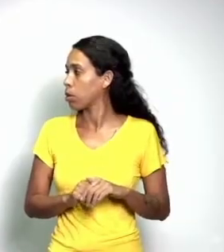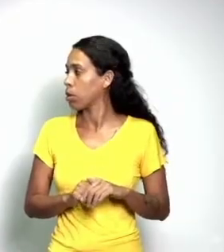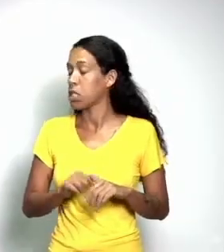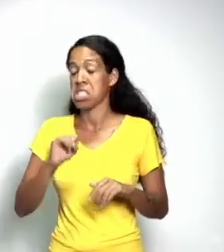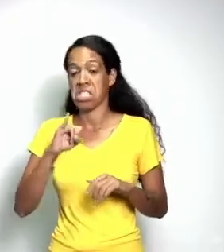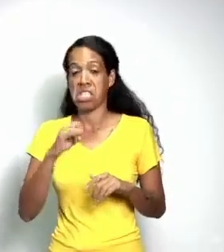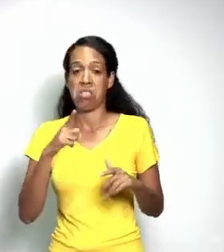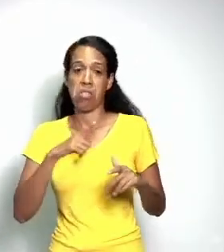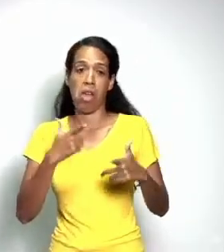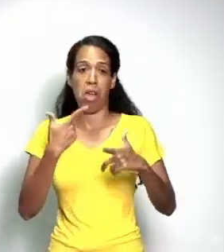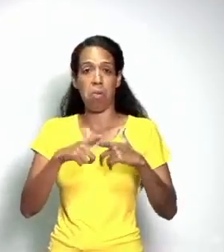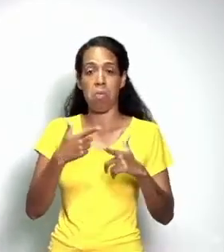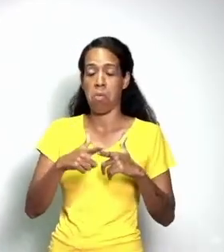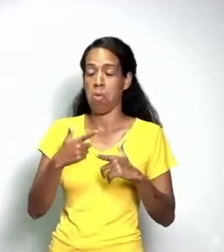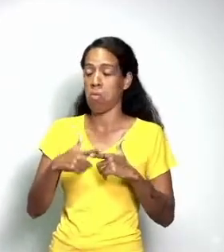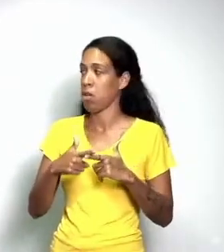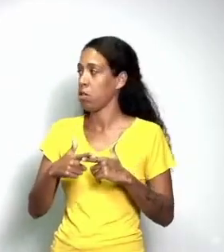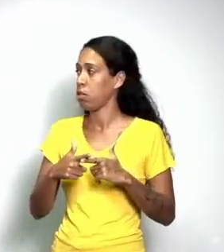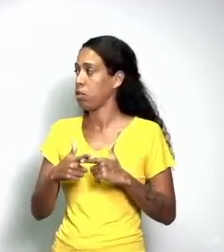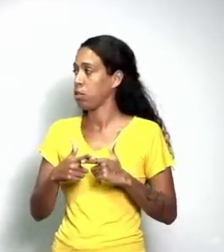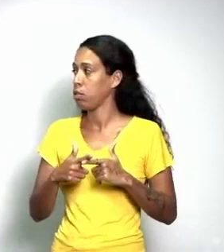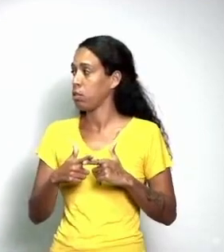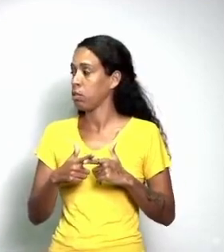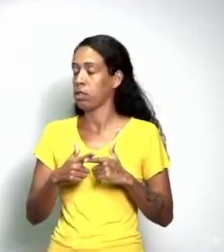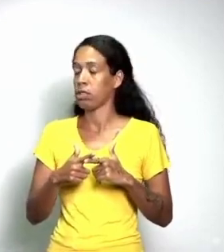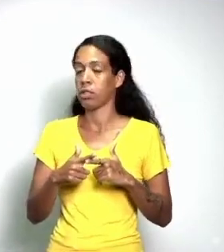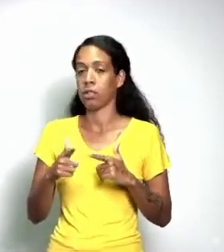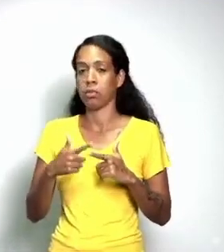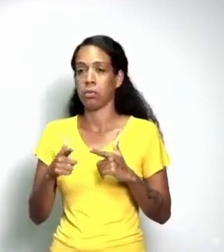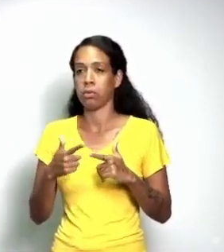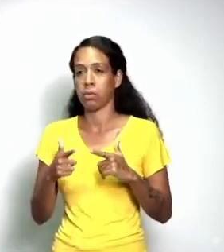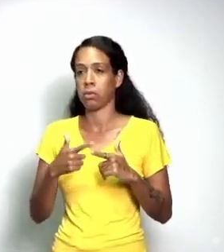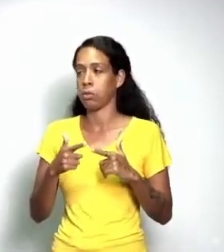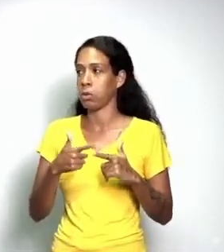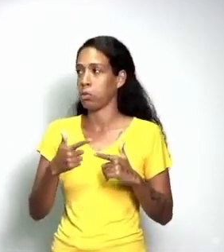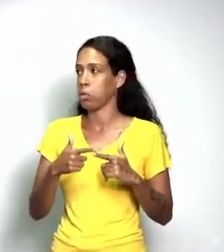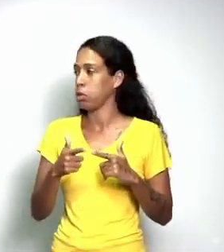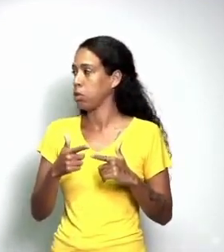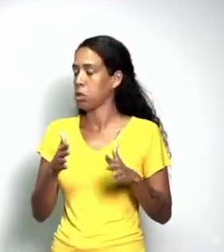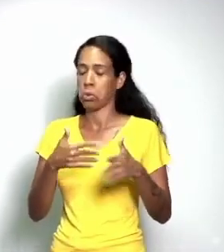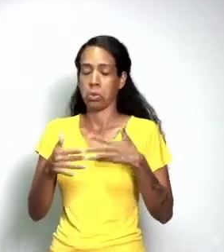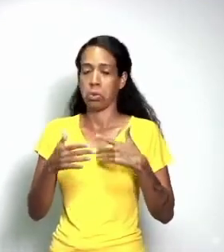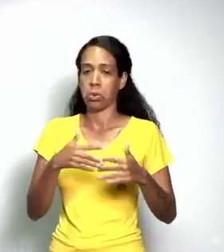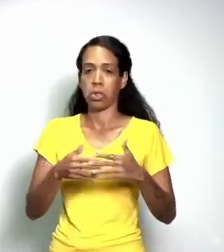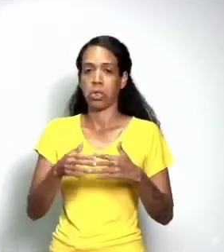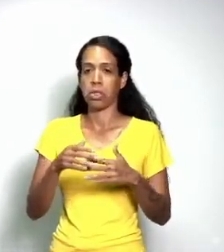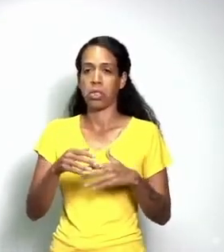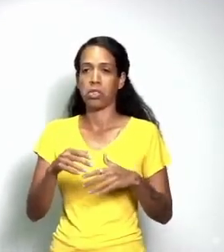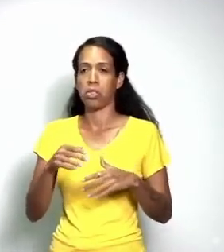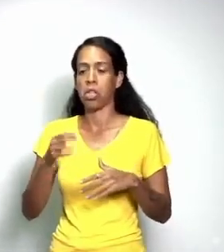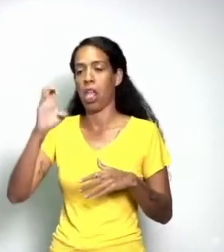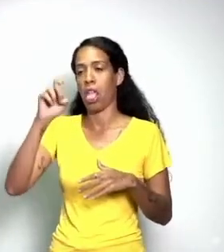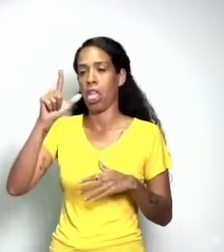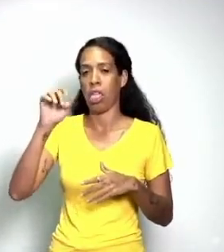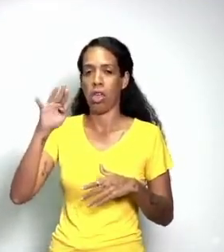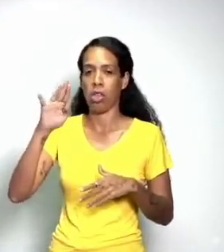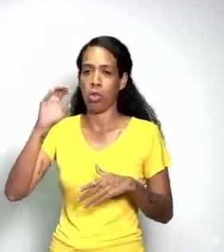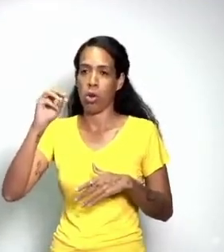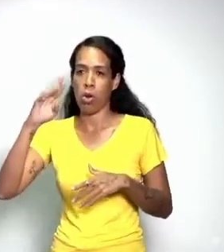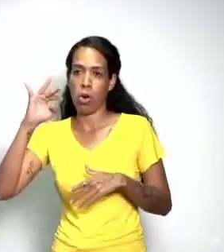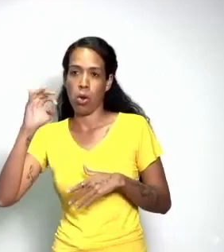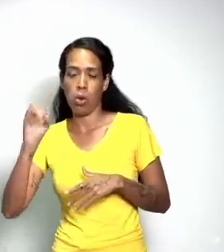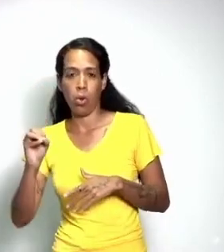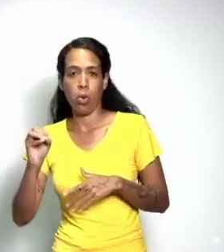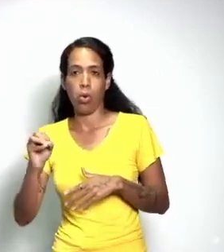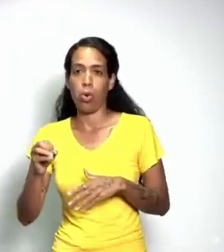der algum problema com o Follow Fox do Nucleus, né, que seja eletrônico, a gente ter uma opção